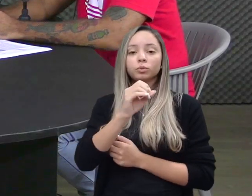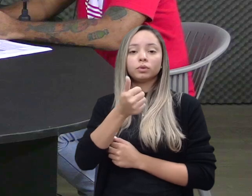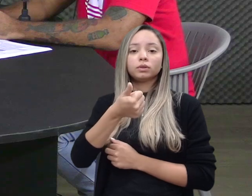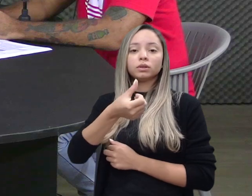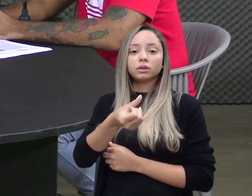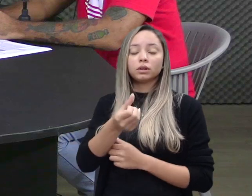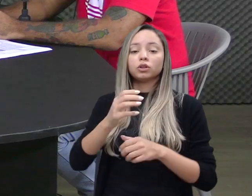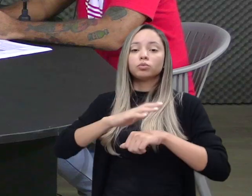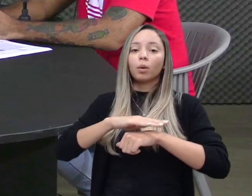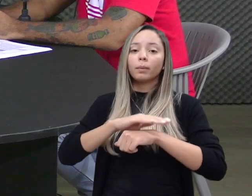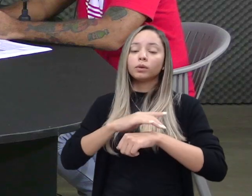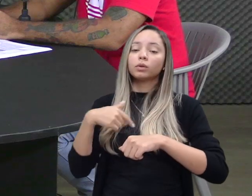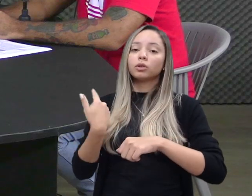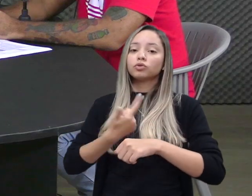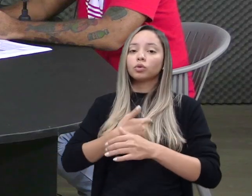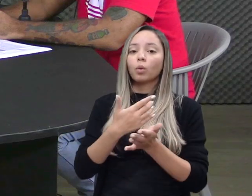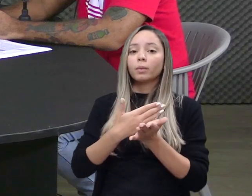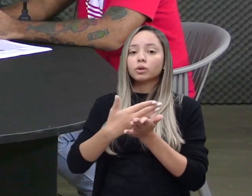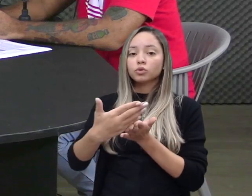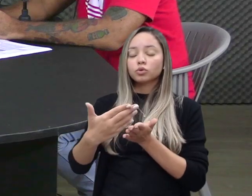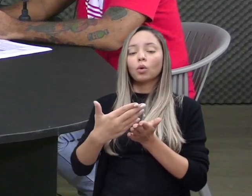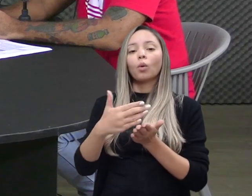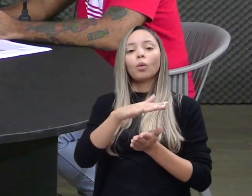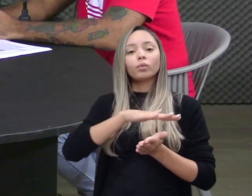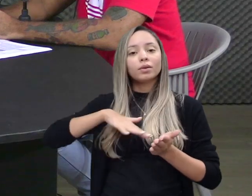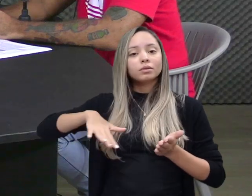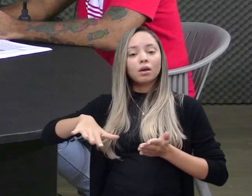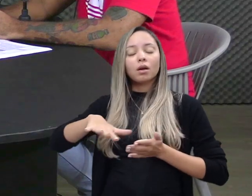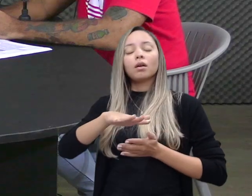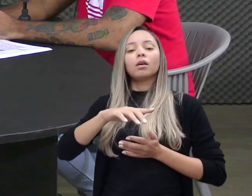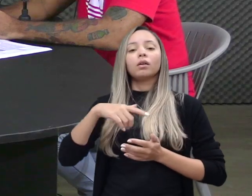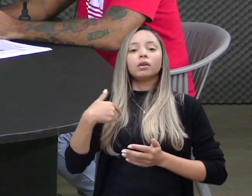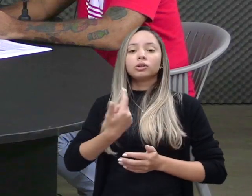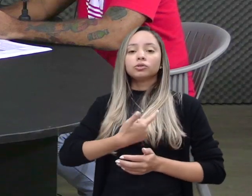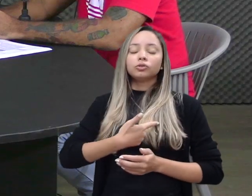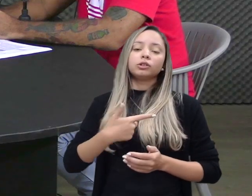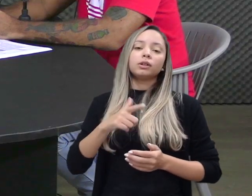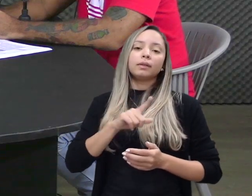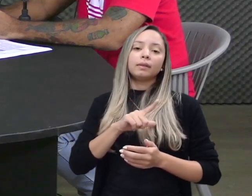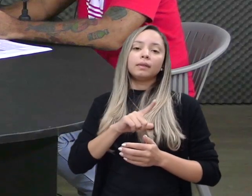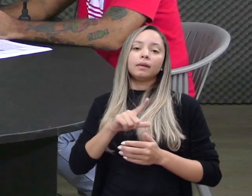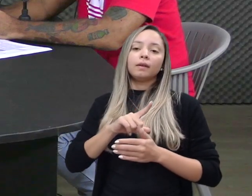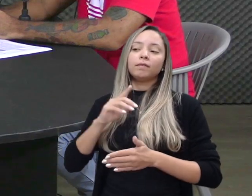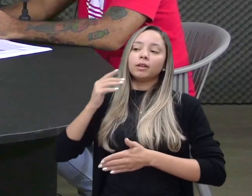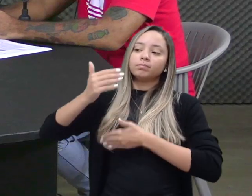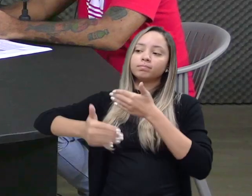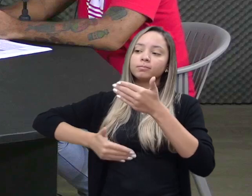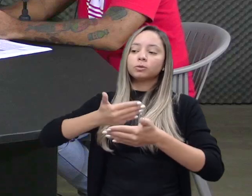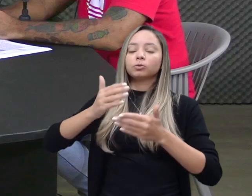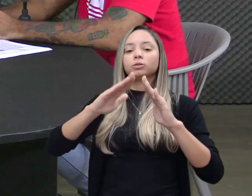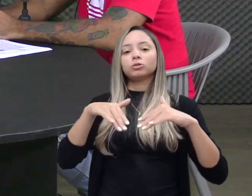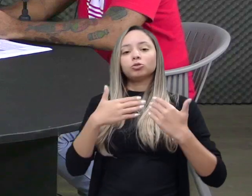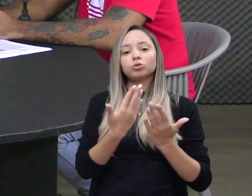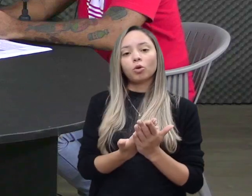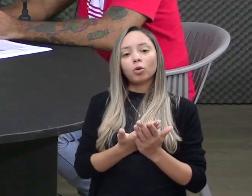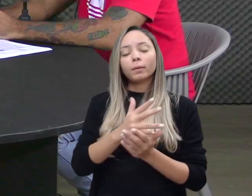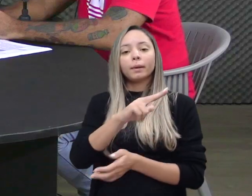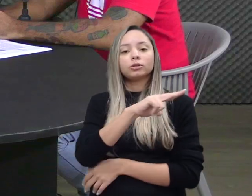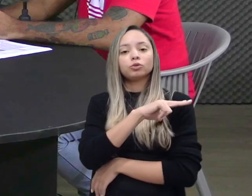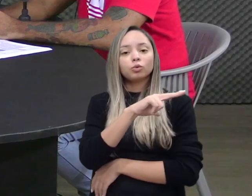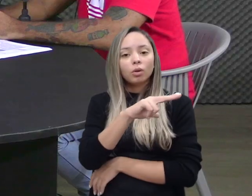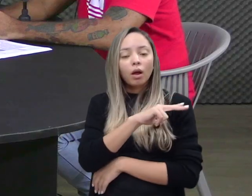gente começou com a inclusão eficiente, a gente passou por todas as escolas, né, da rede particular, a